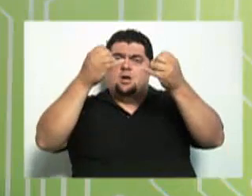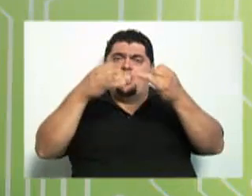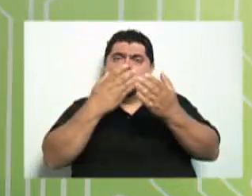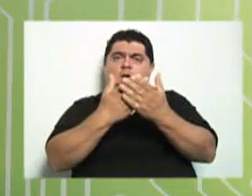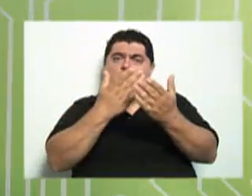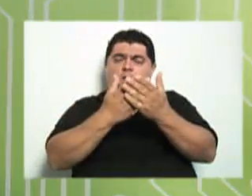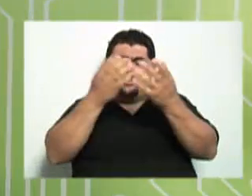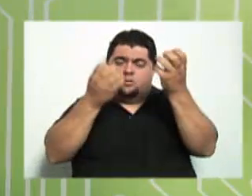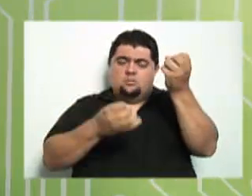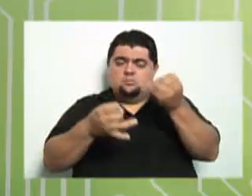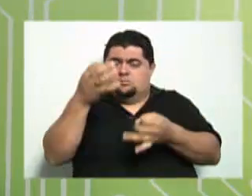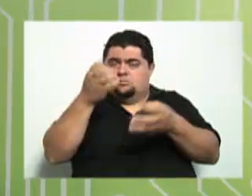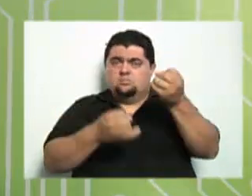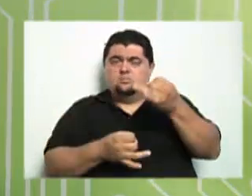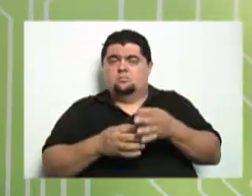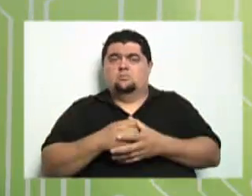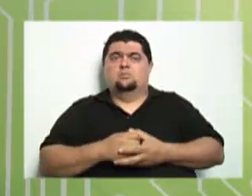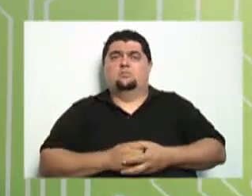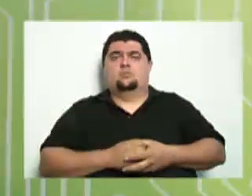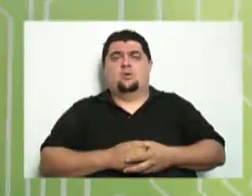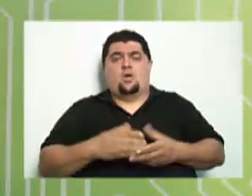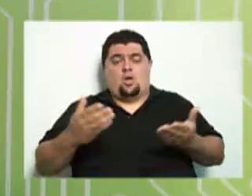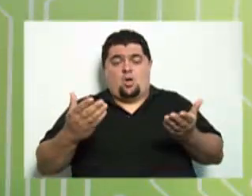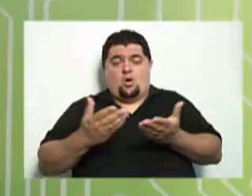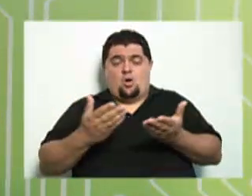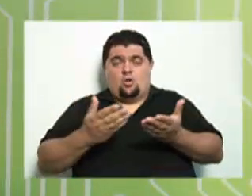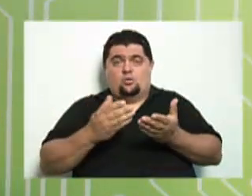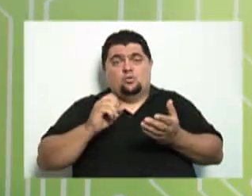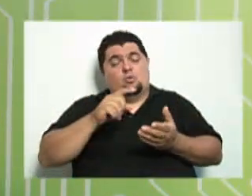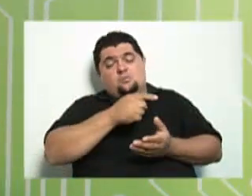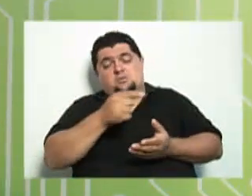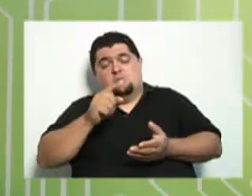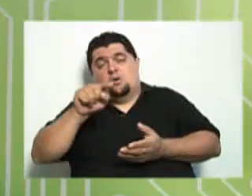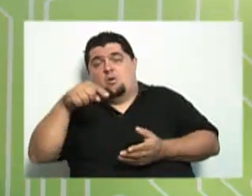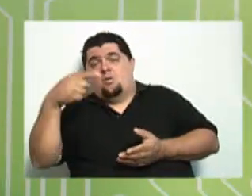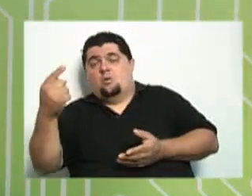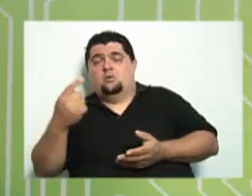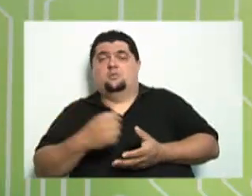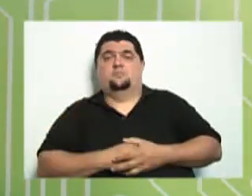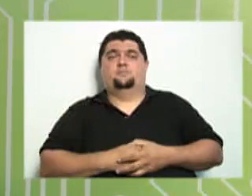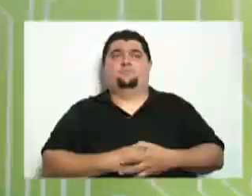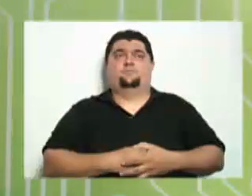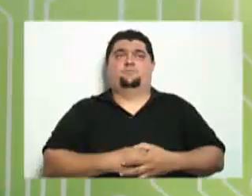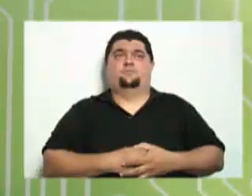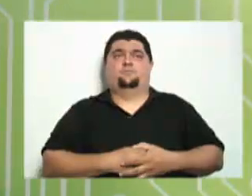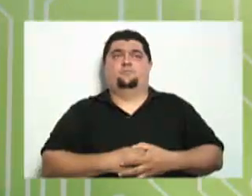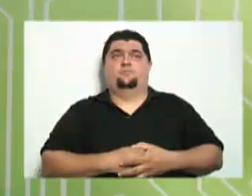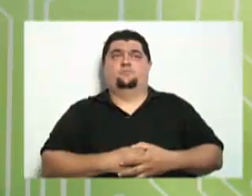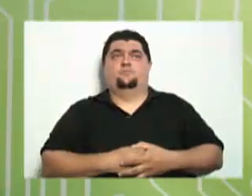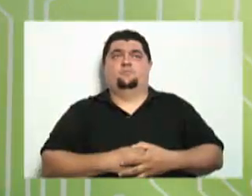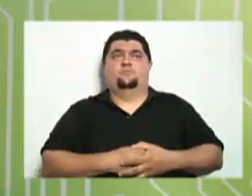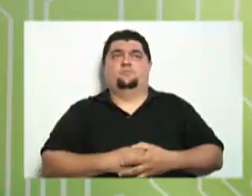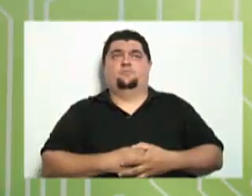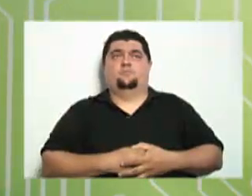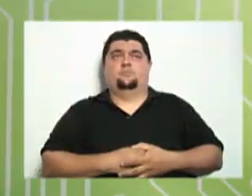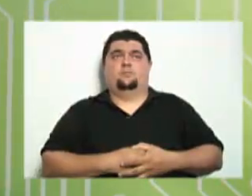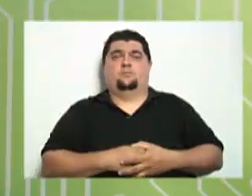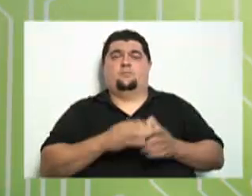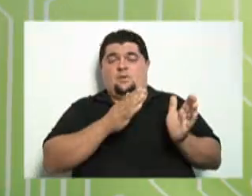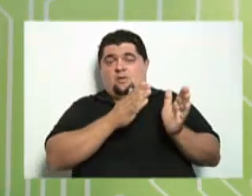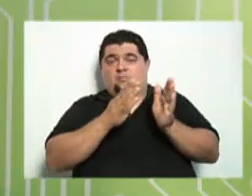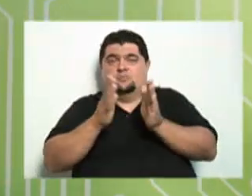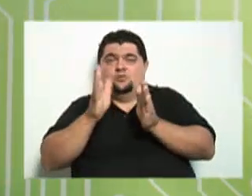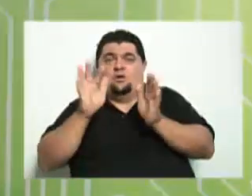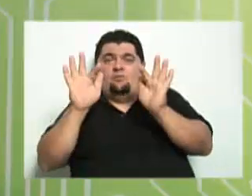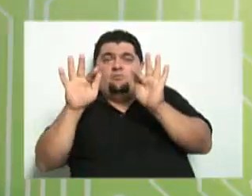aula de aula, podemos discutir hoje e também na aula da semana que vem. Agora, para a gente caminhando para o momento final,